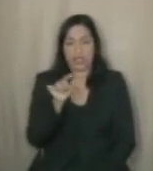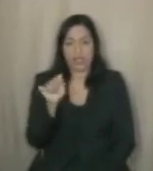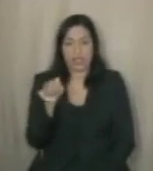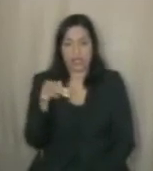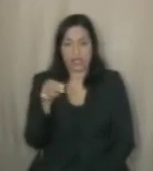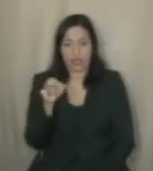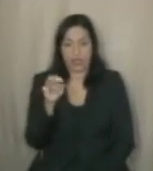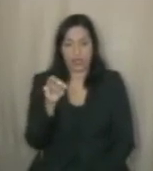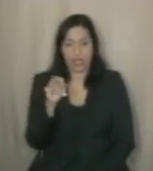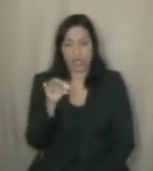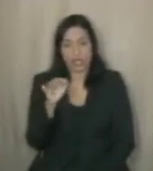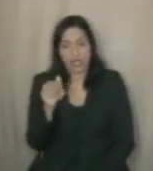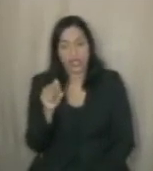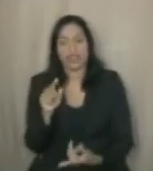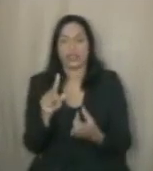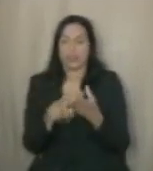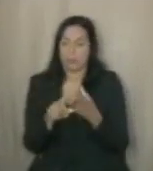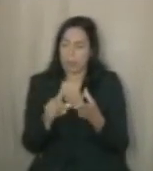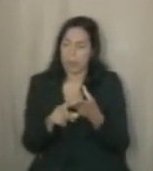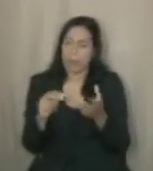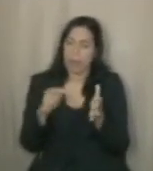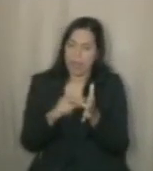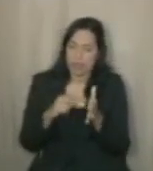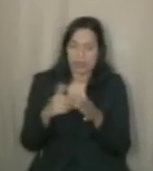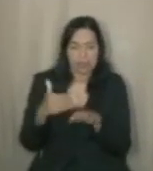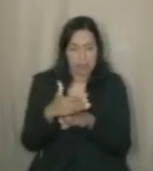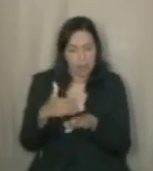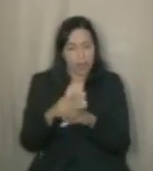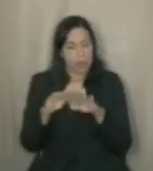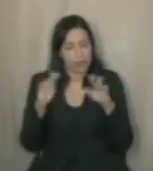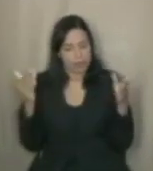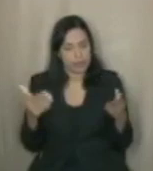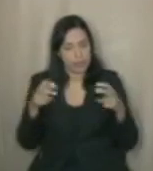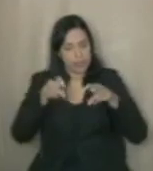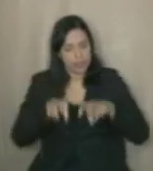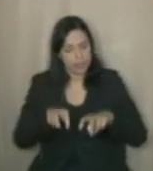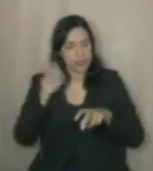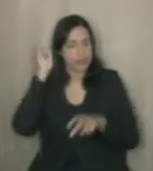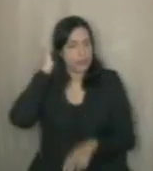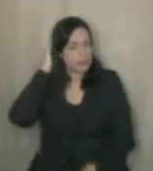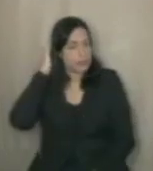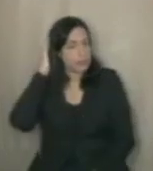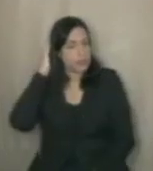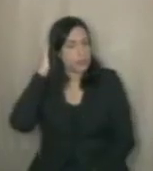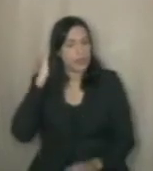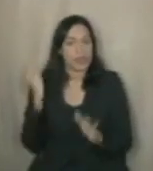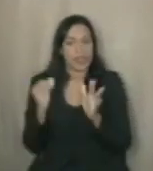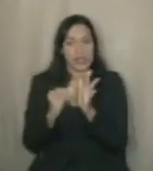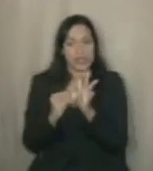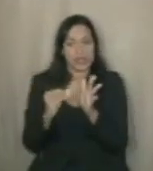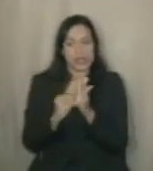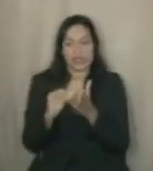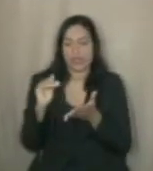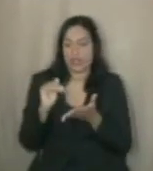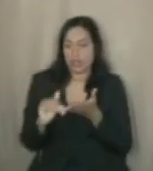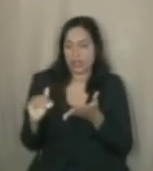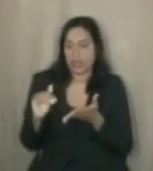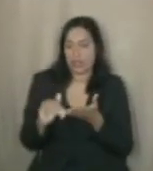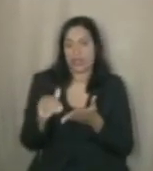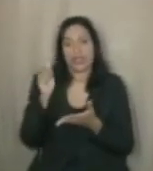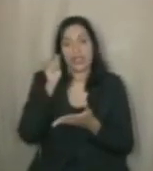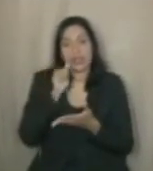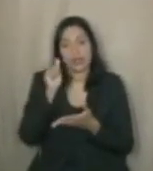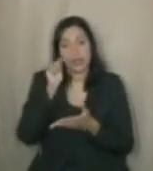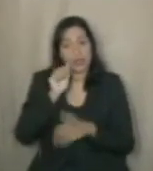responsável pela primeira ganhando de Recife esteve presente como coisa mesa cito aqui a ausência da secretaria da mulher do estado